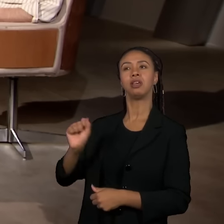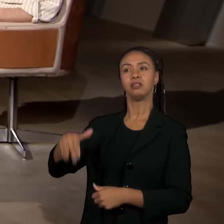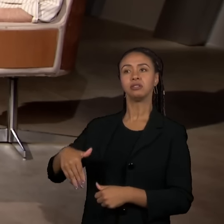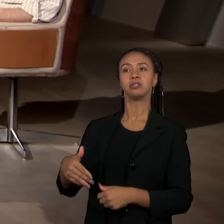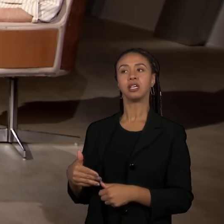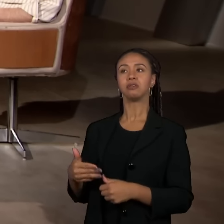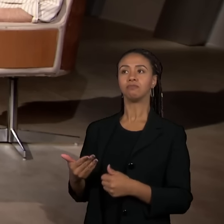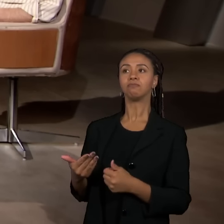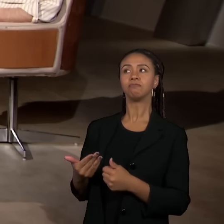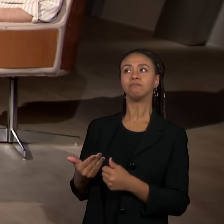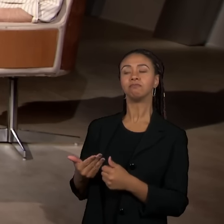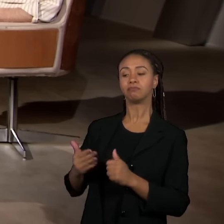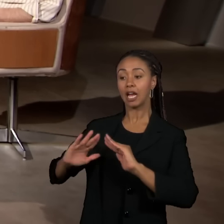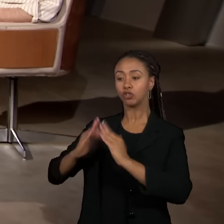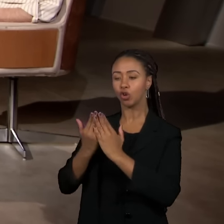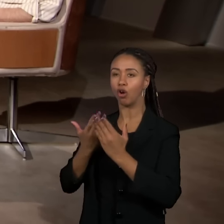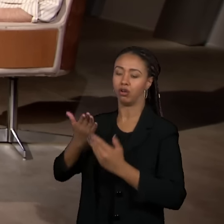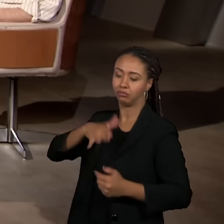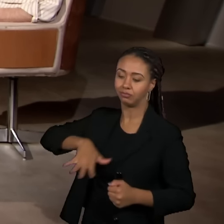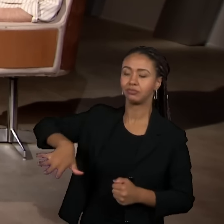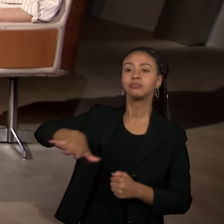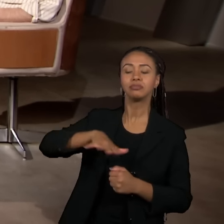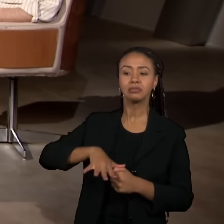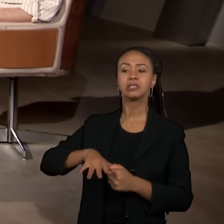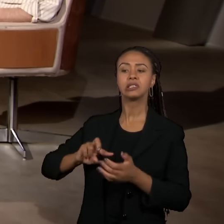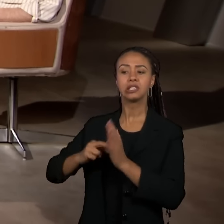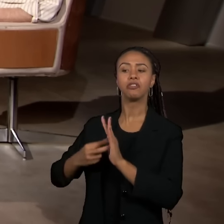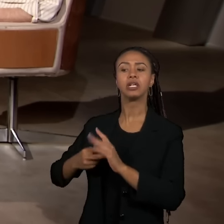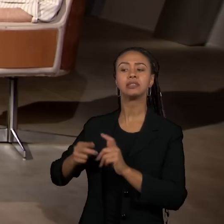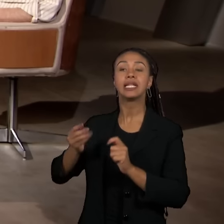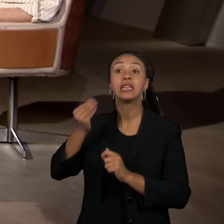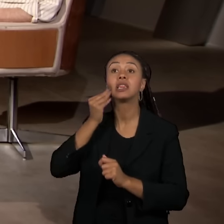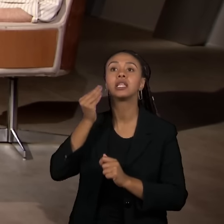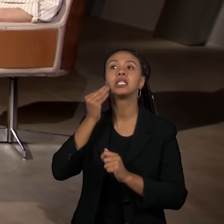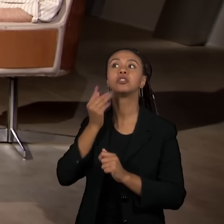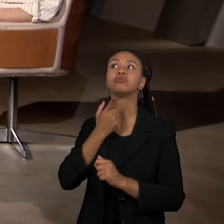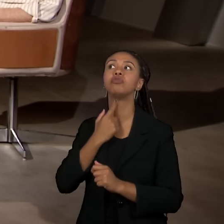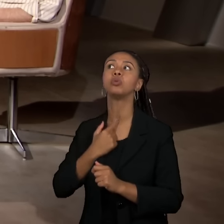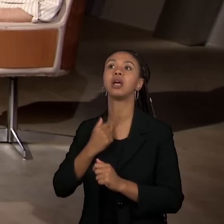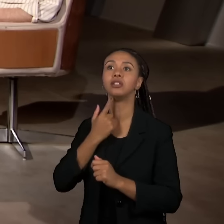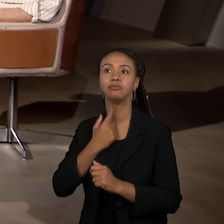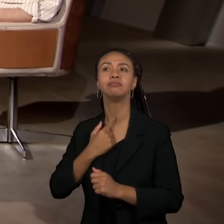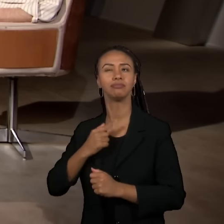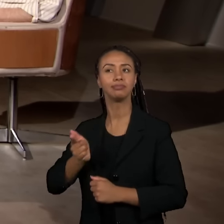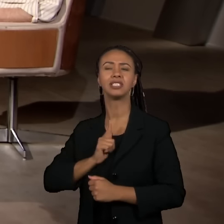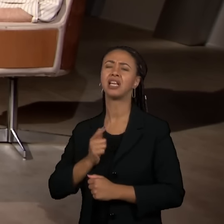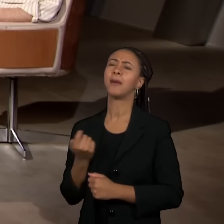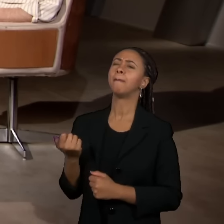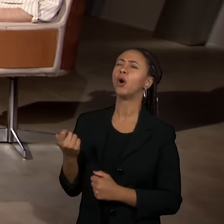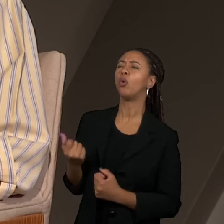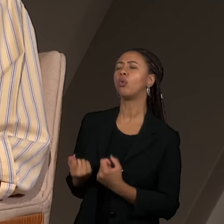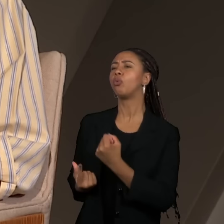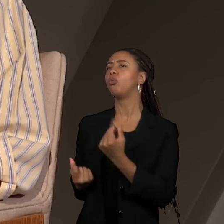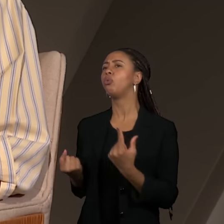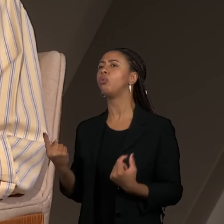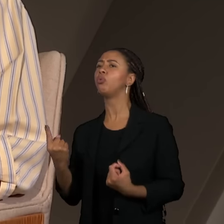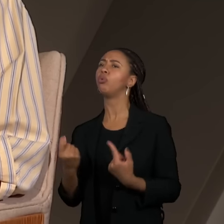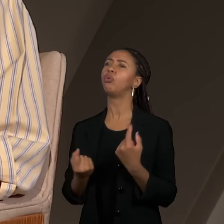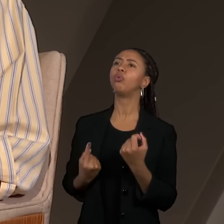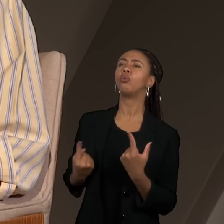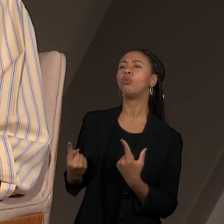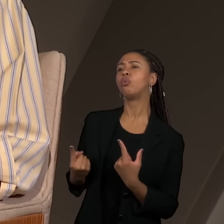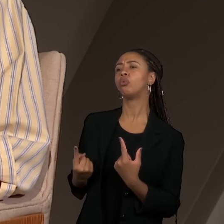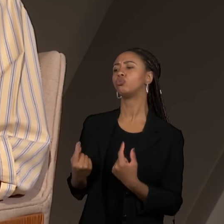mudar uhum né Isso é um sinal né ainda são poucas pessoas é voluntário